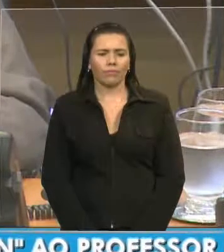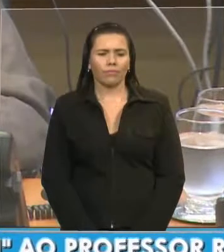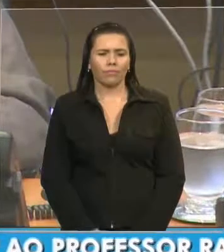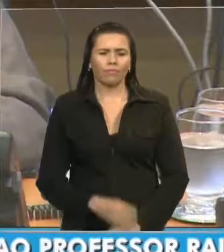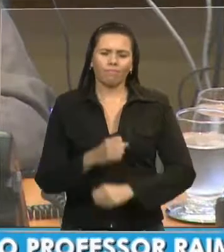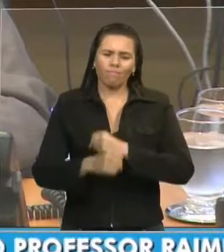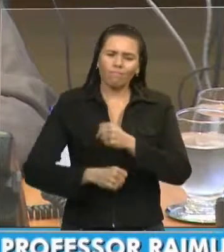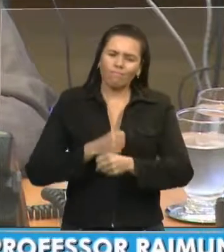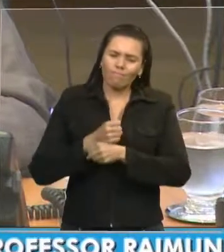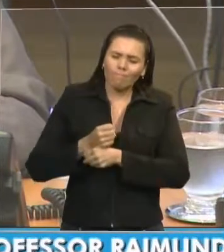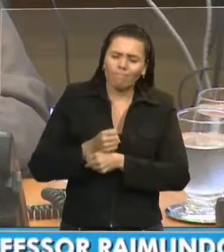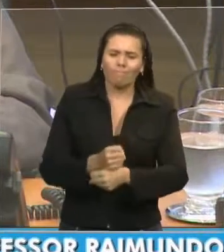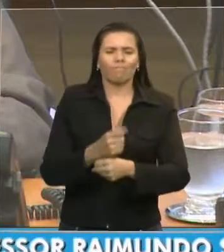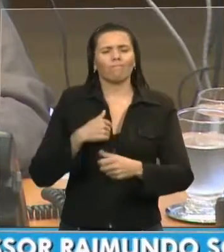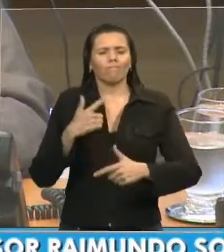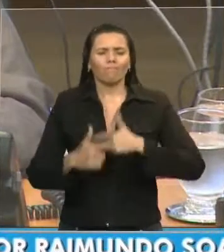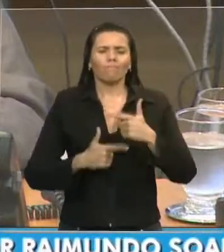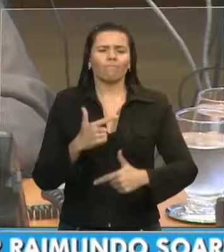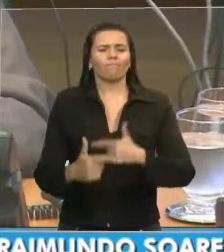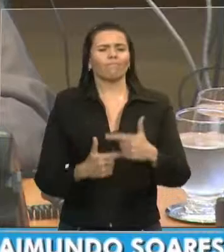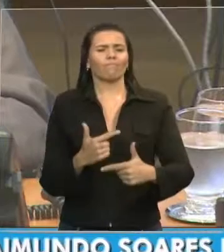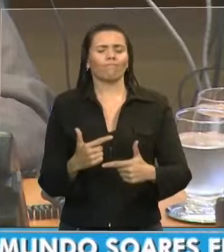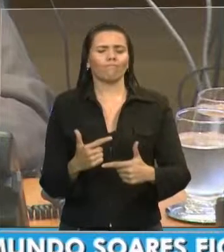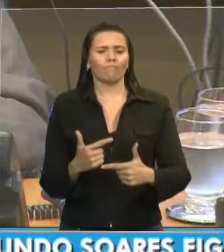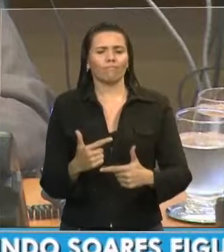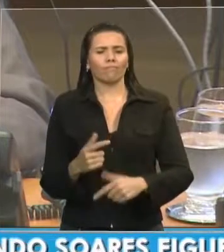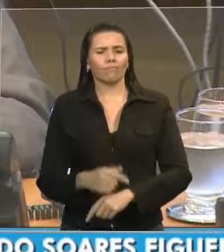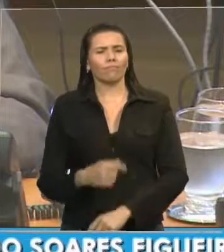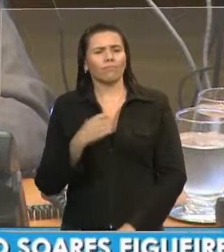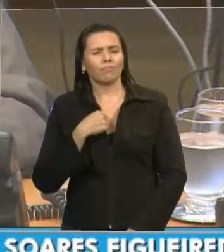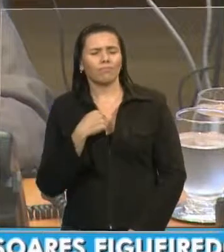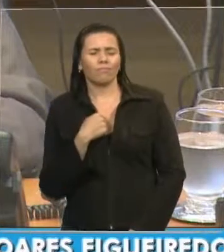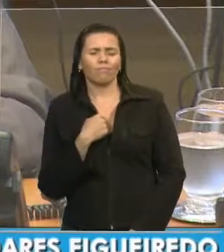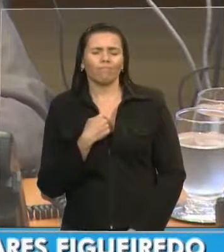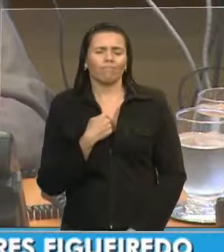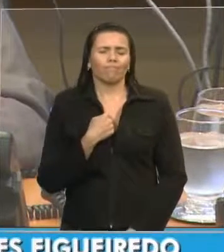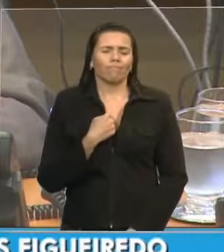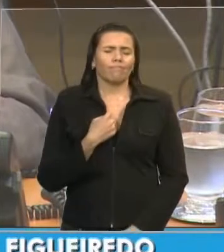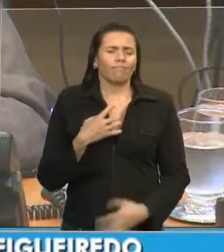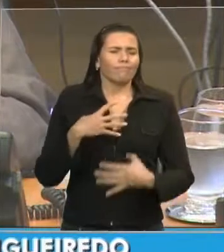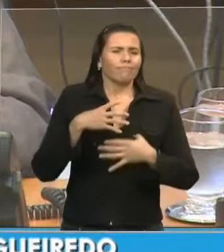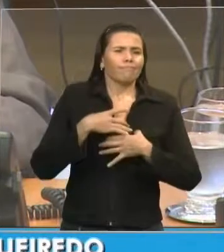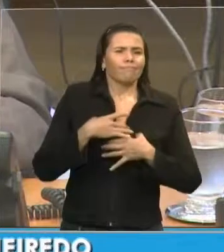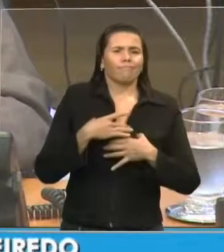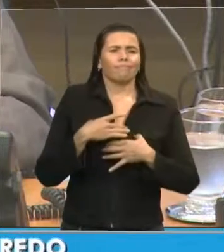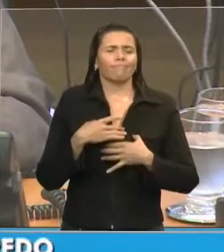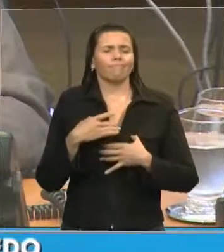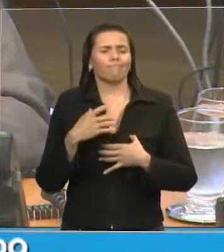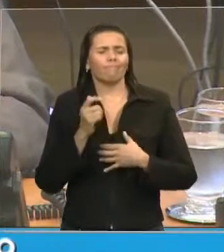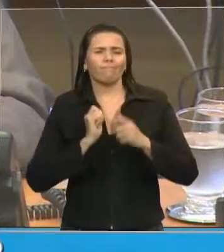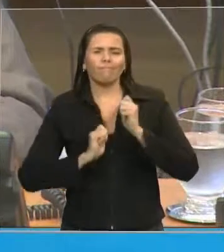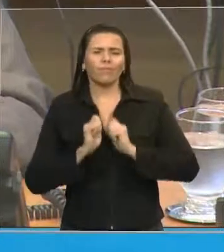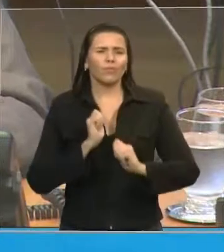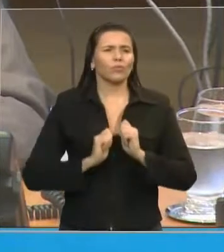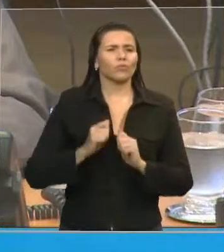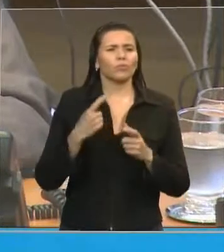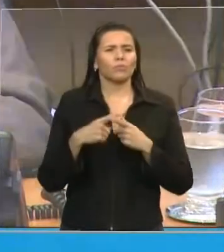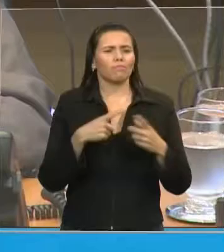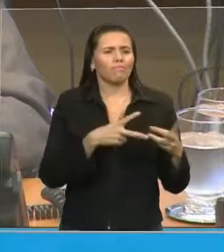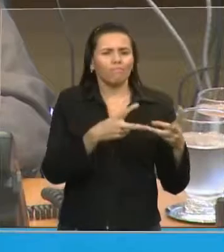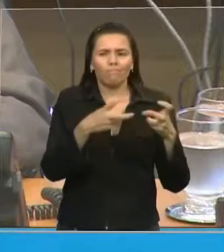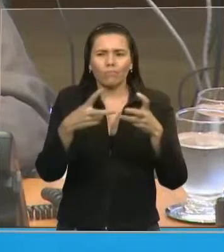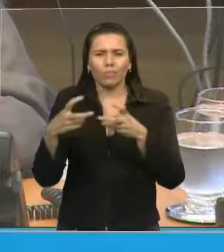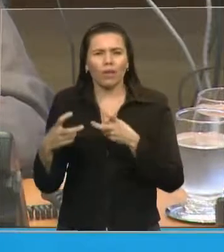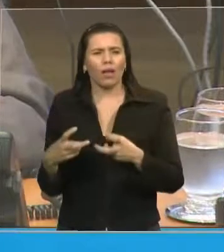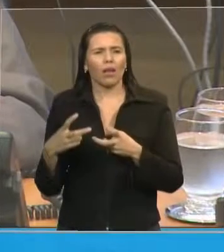Não obstante o desânimo, muitas vezes, assolar os educadores diante da realidade que nos cerca,